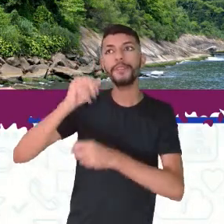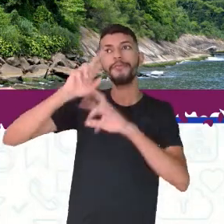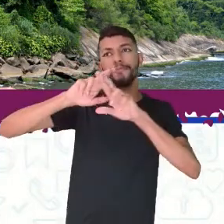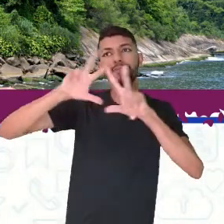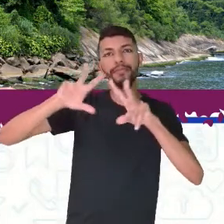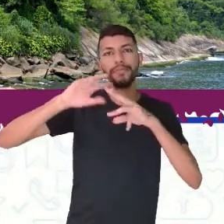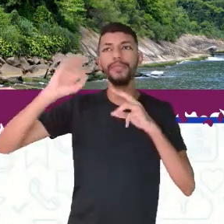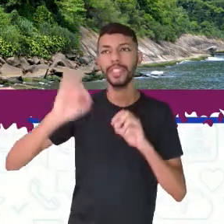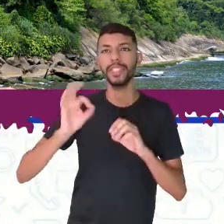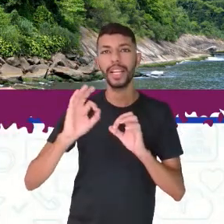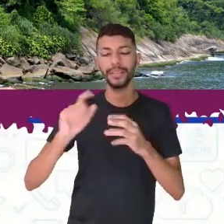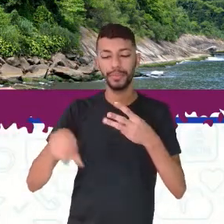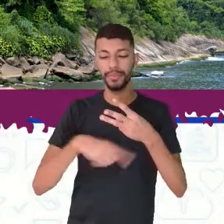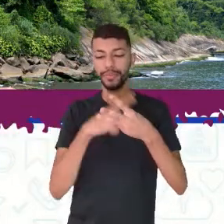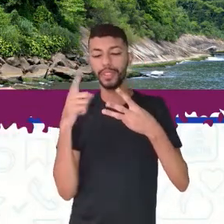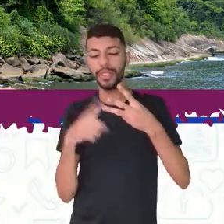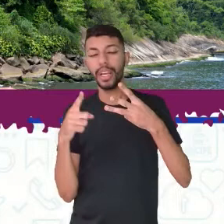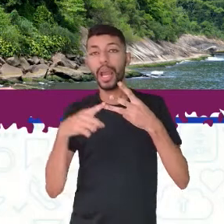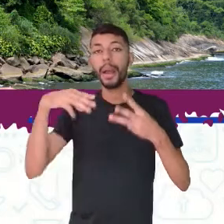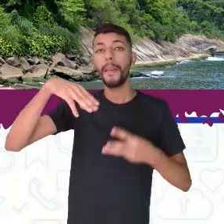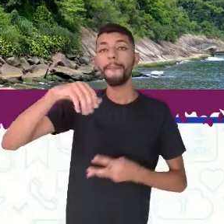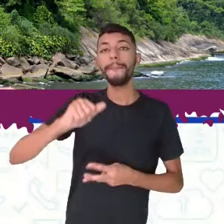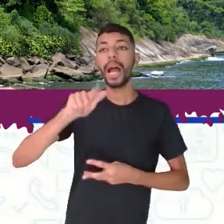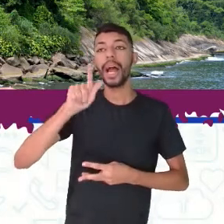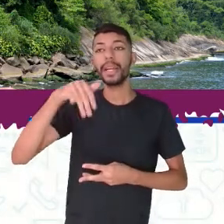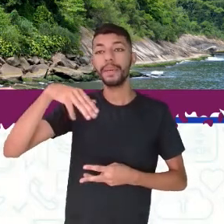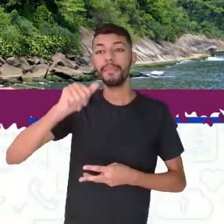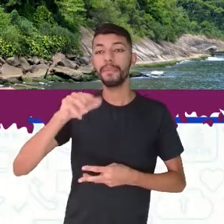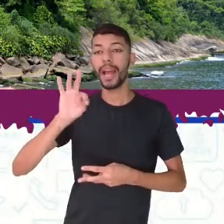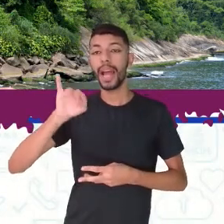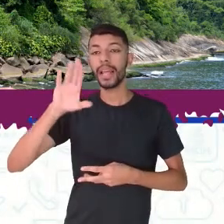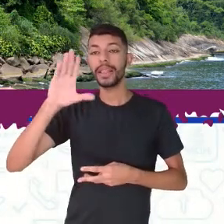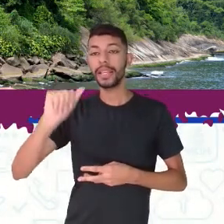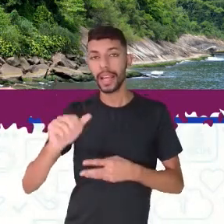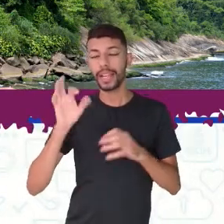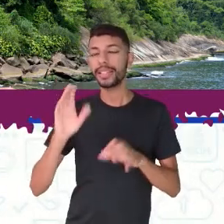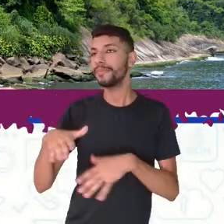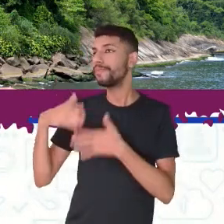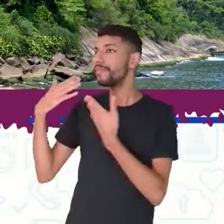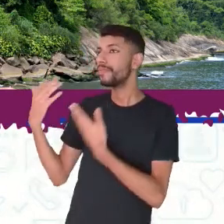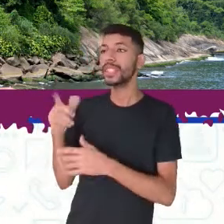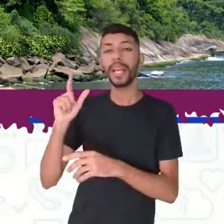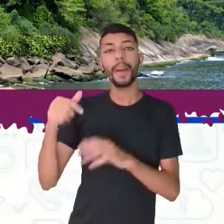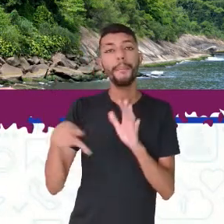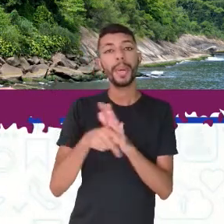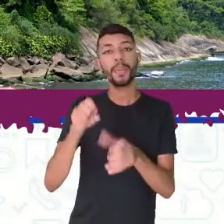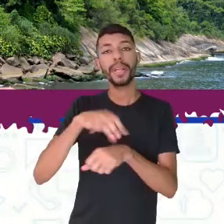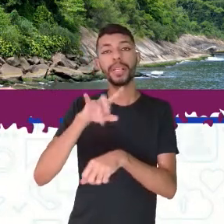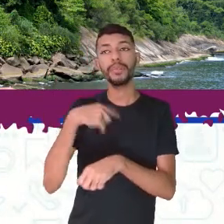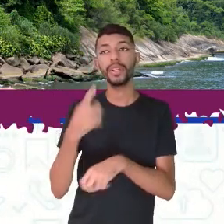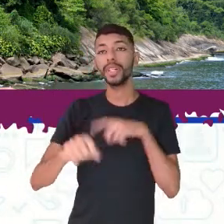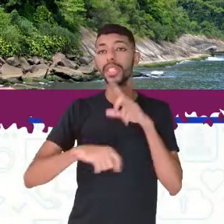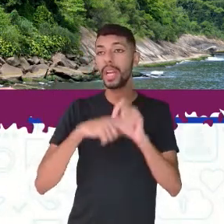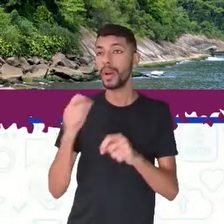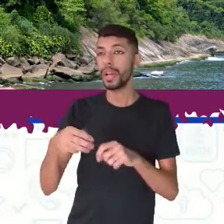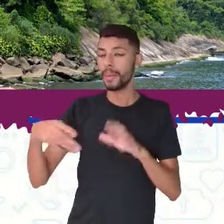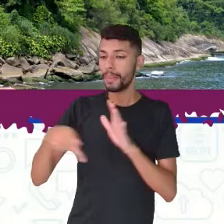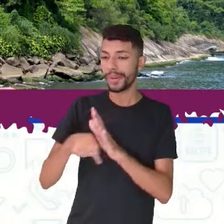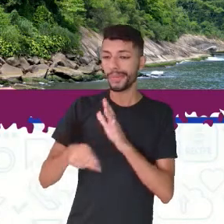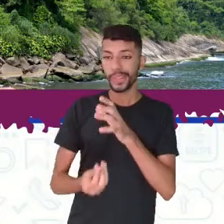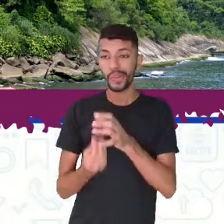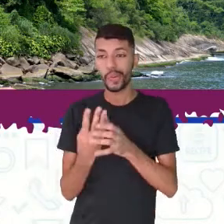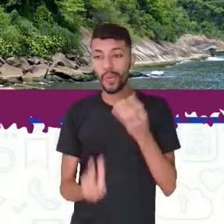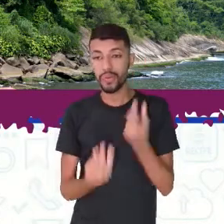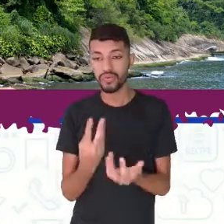a rocha magmática, que o próprio nome já está dizendo, né, já vai dar a dica para a gente, que vem aí do magma. Tanto o magma